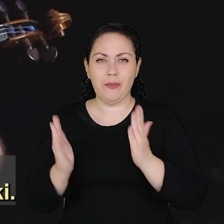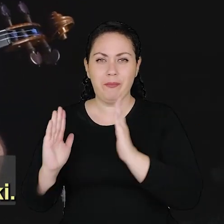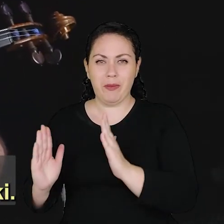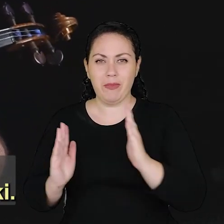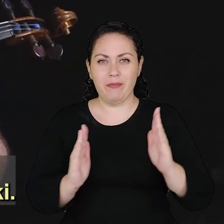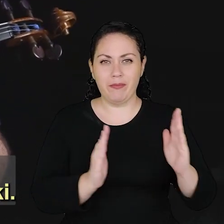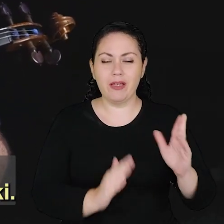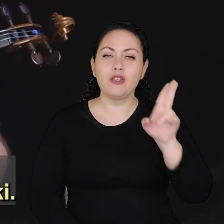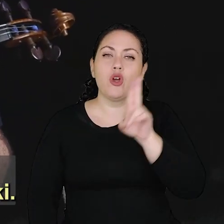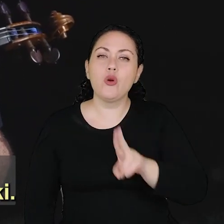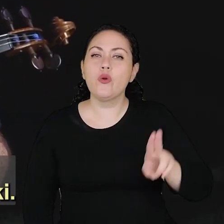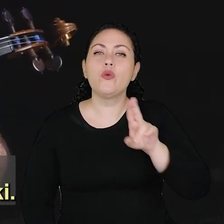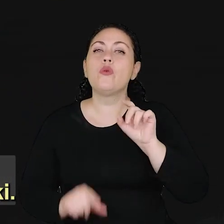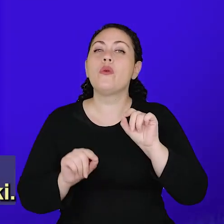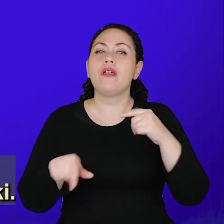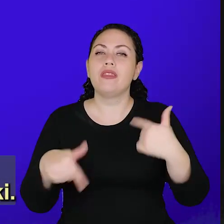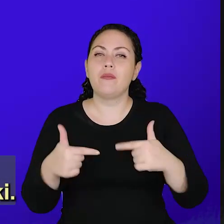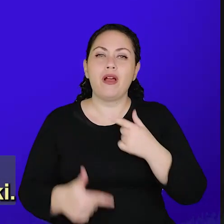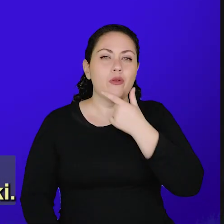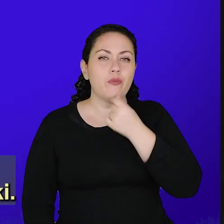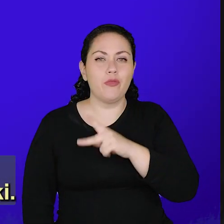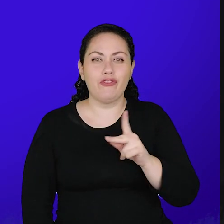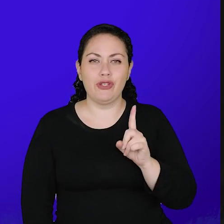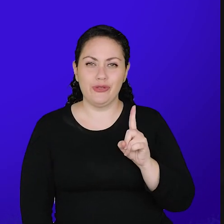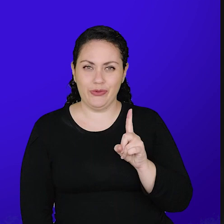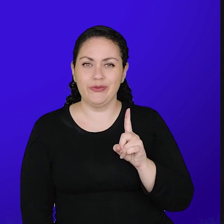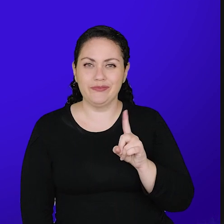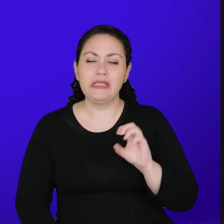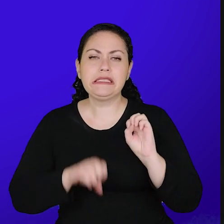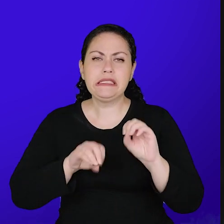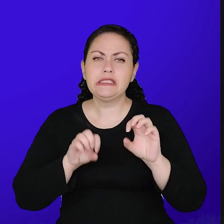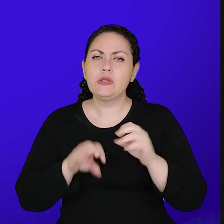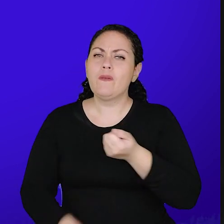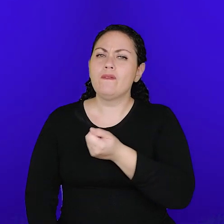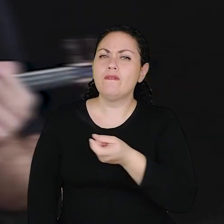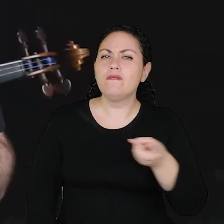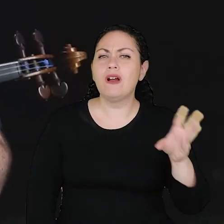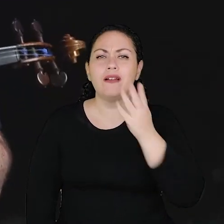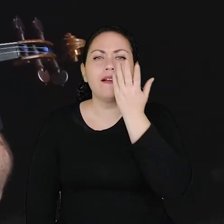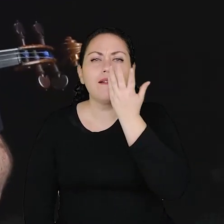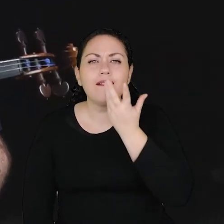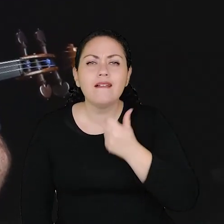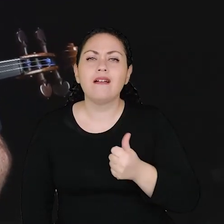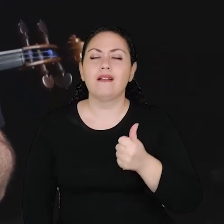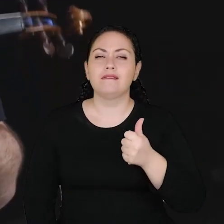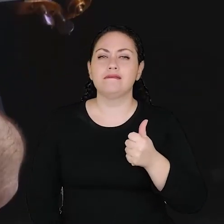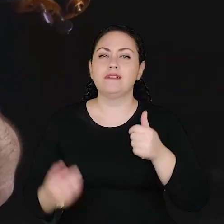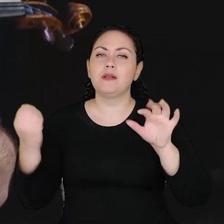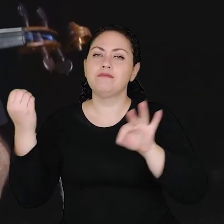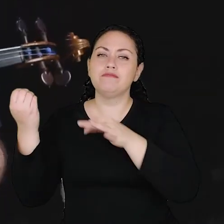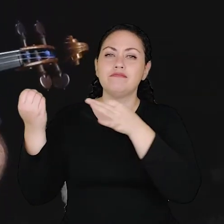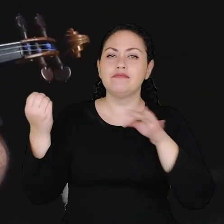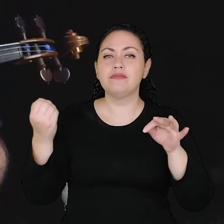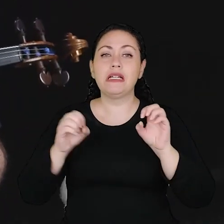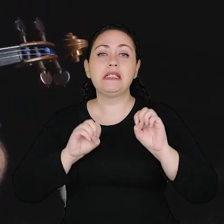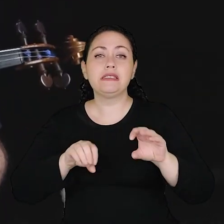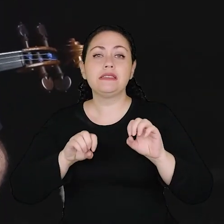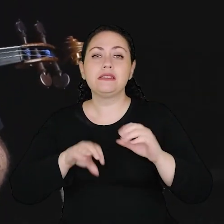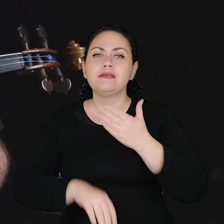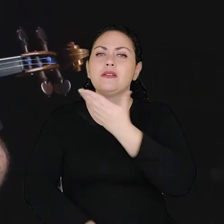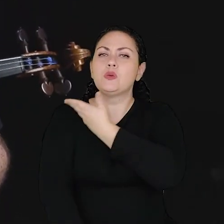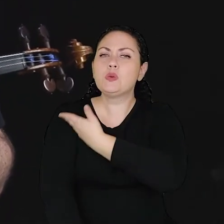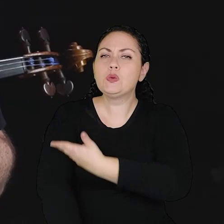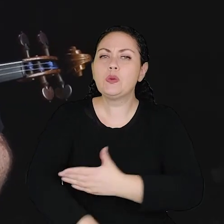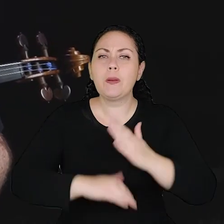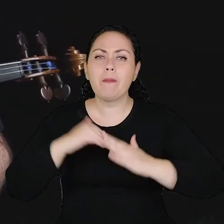é baseado no trabalho do professor Suzuki. Ele ensinou muitas e muitas crianças a tocar, ensinando habilidades